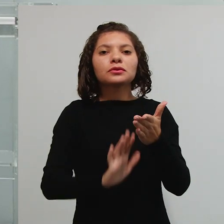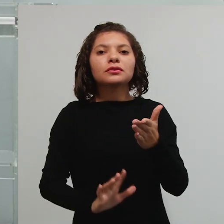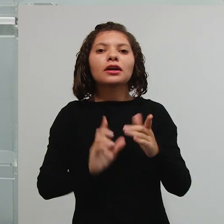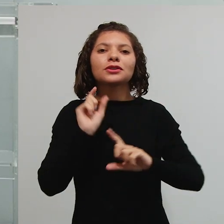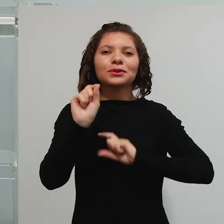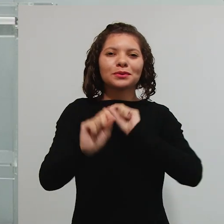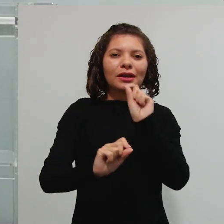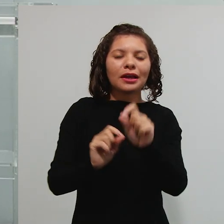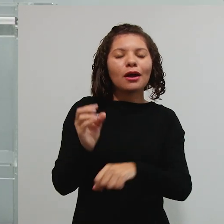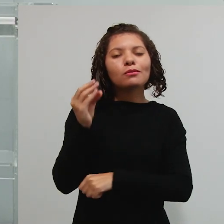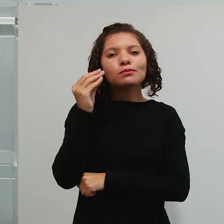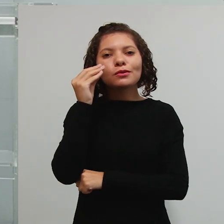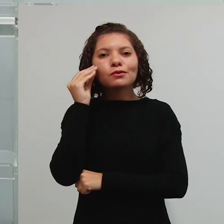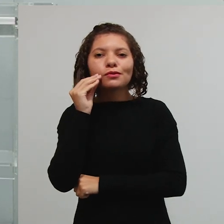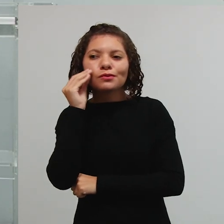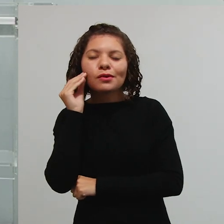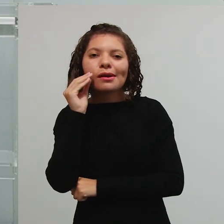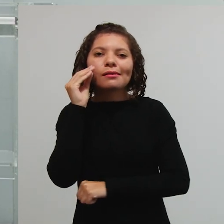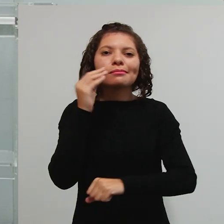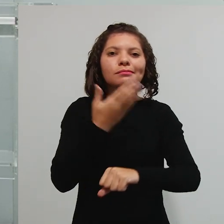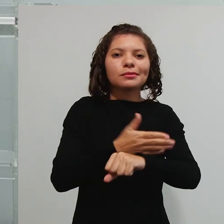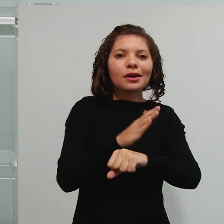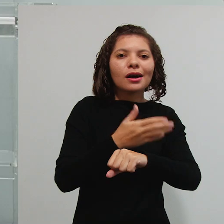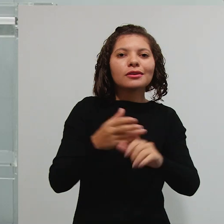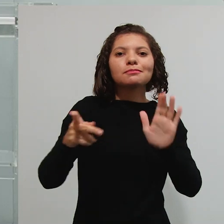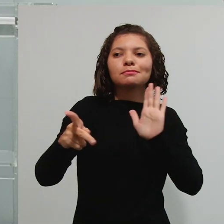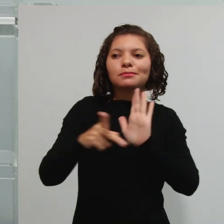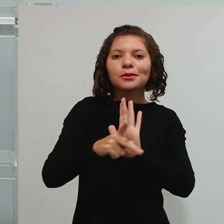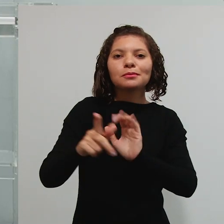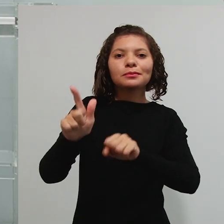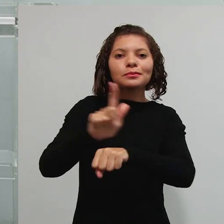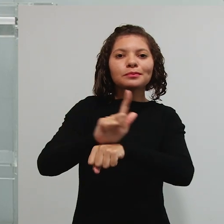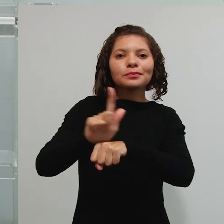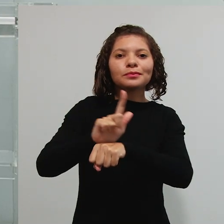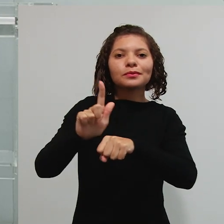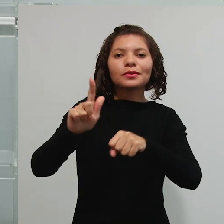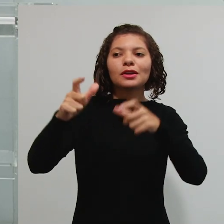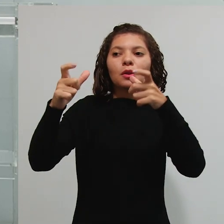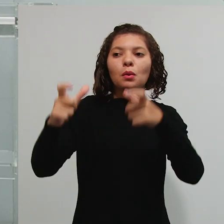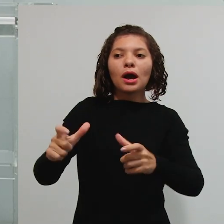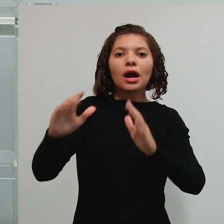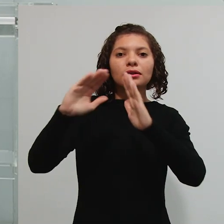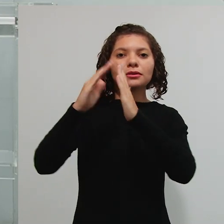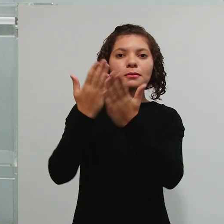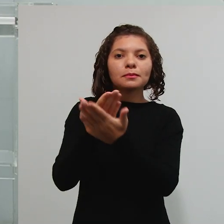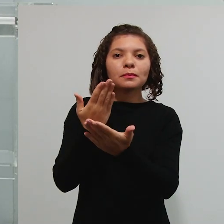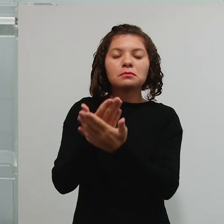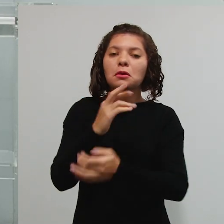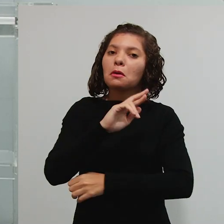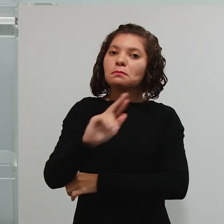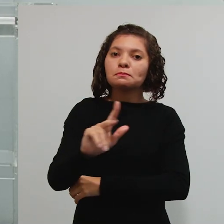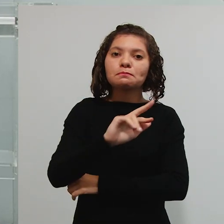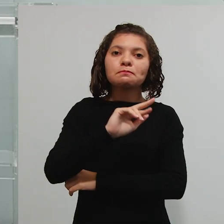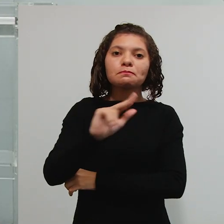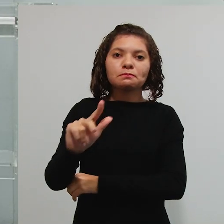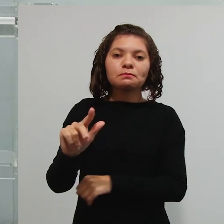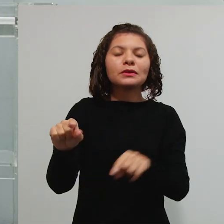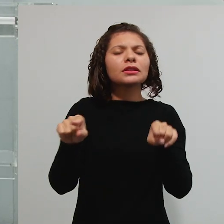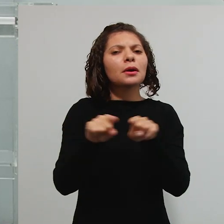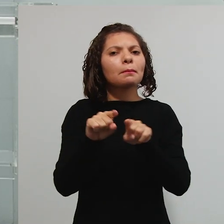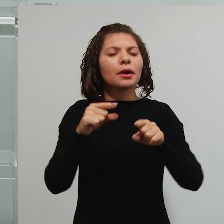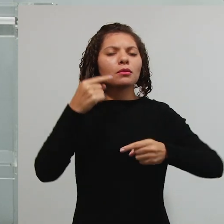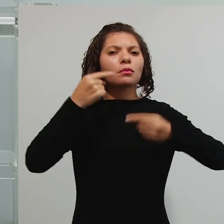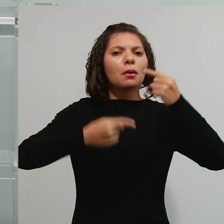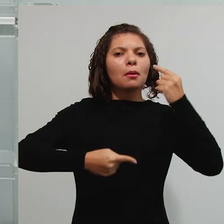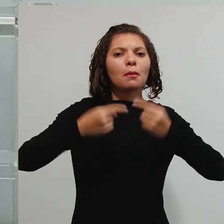é vivenciar práticas da gestão educacional em ambientes escolares ou não escolares, bem como